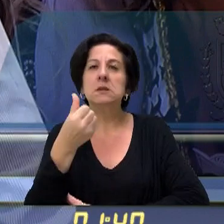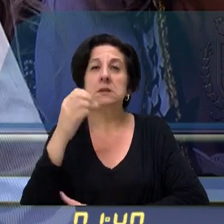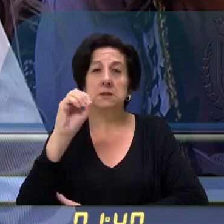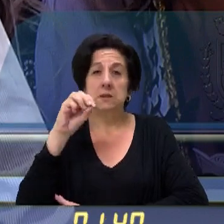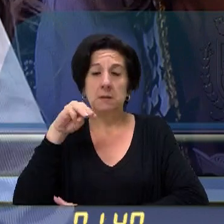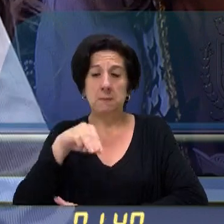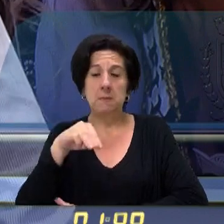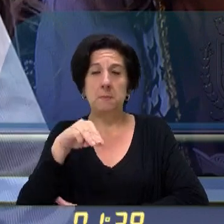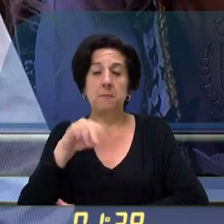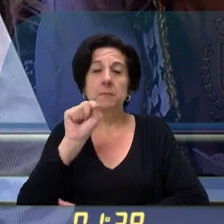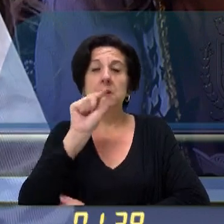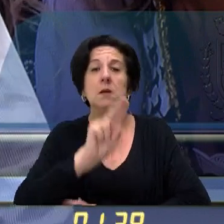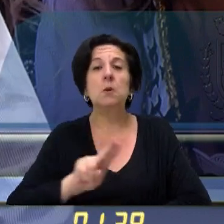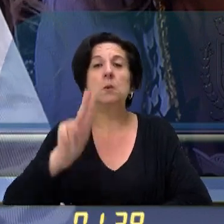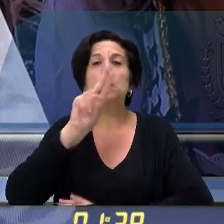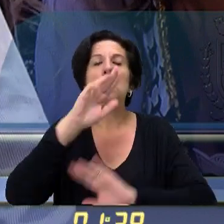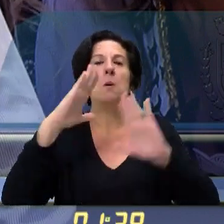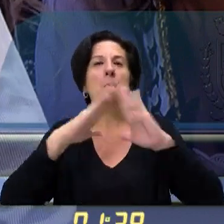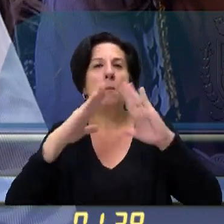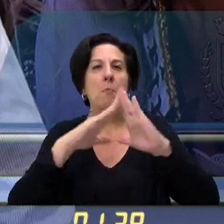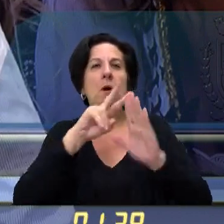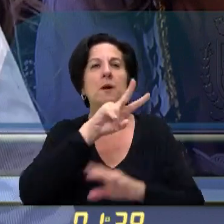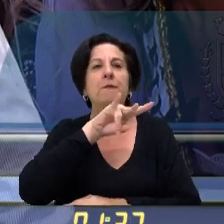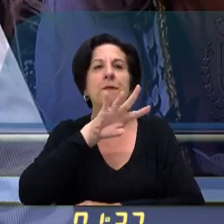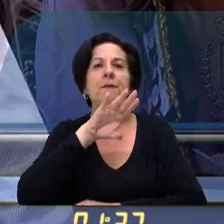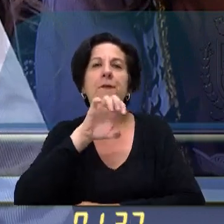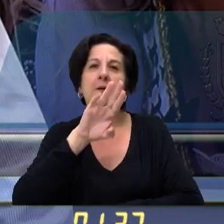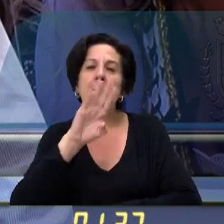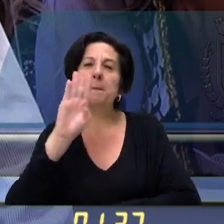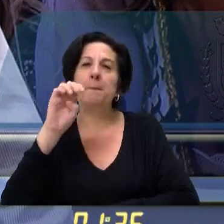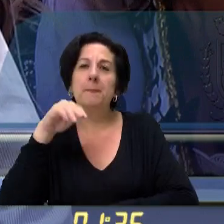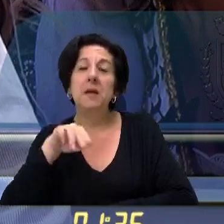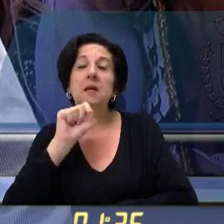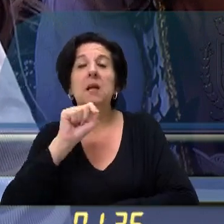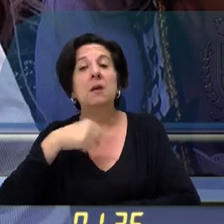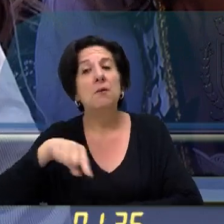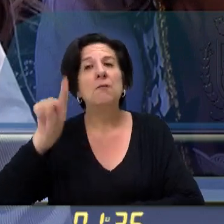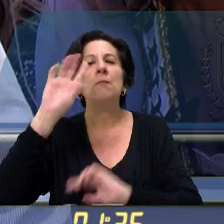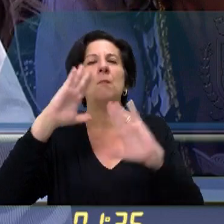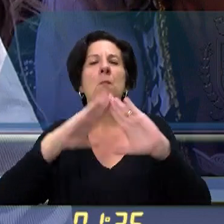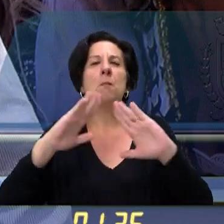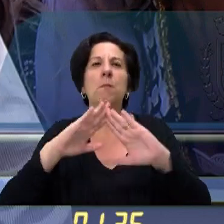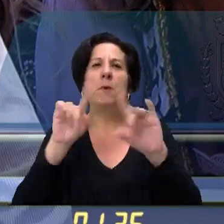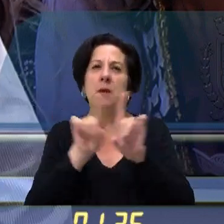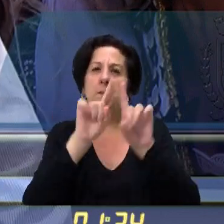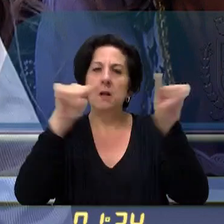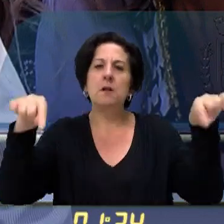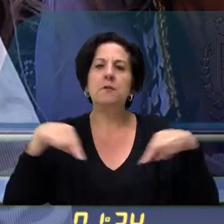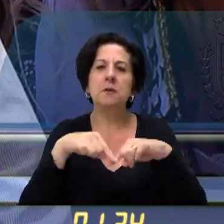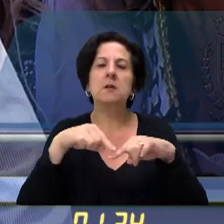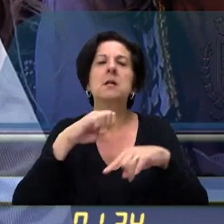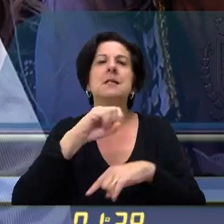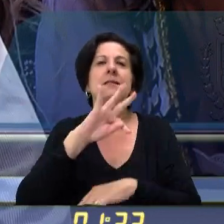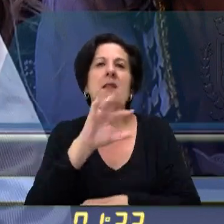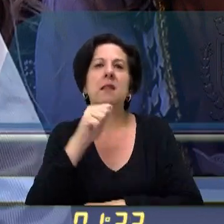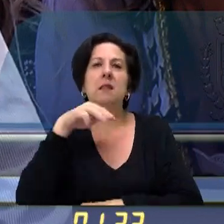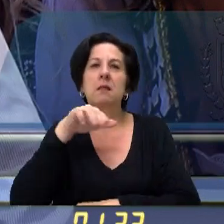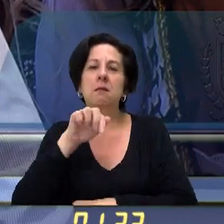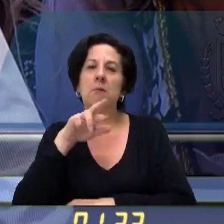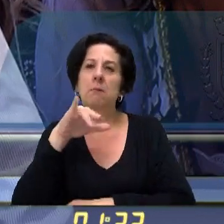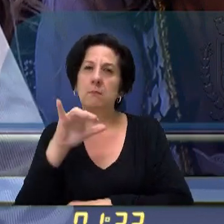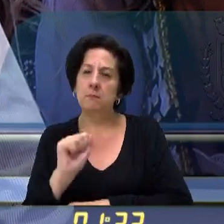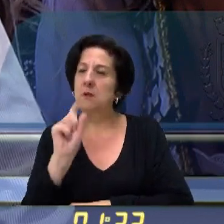metros para quem usa, quem mora ali no Viver Bem ou quem vai depois morar no loteamento Santa Maria,